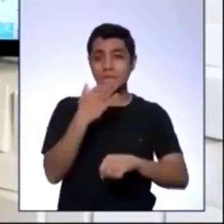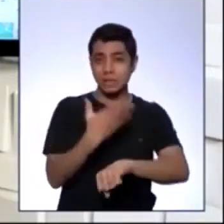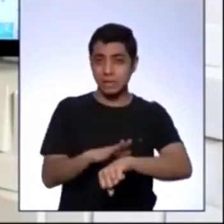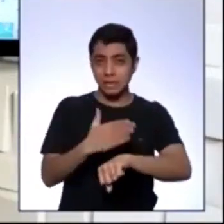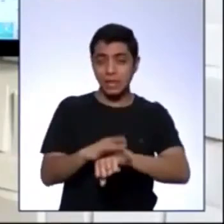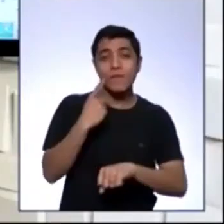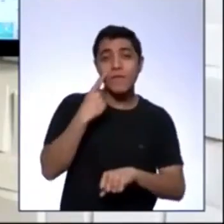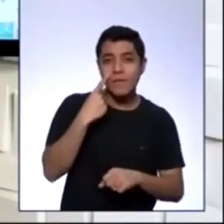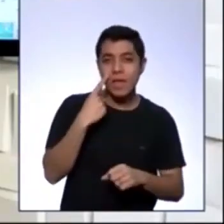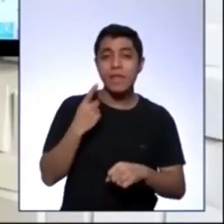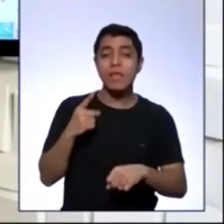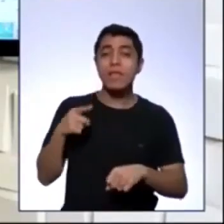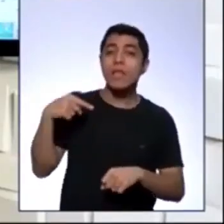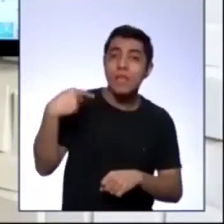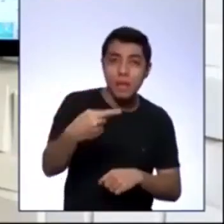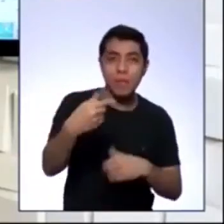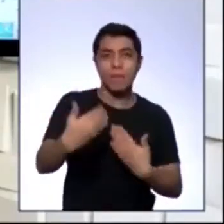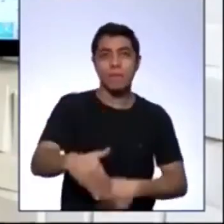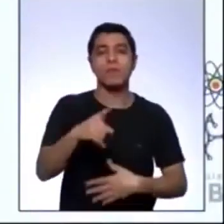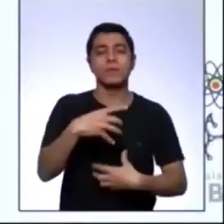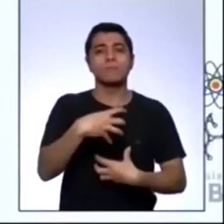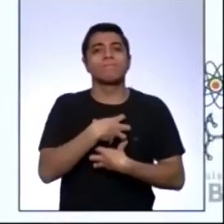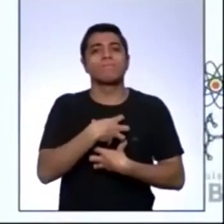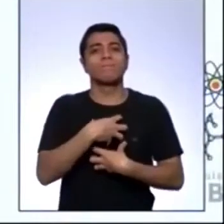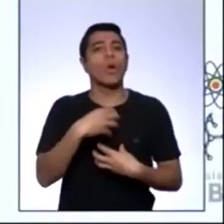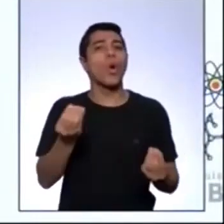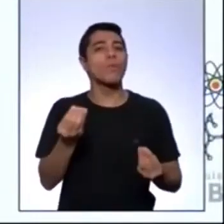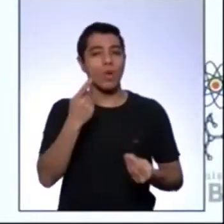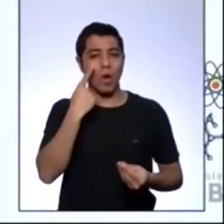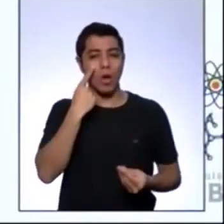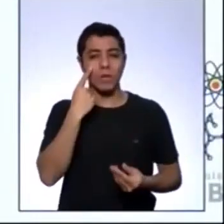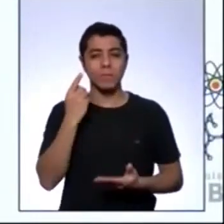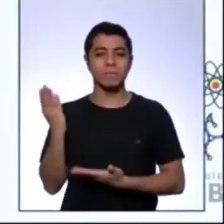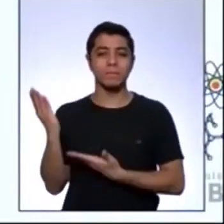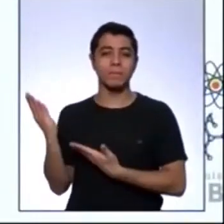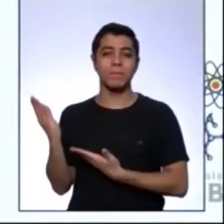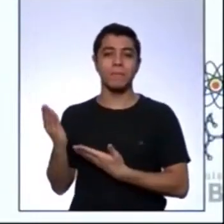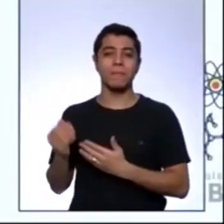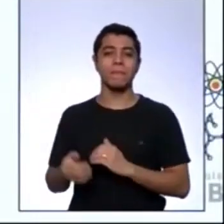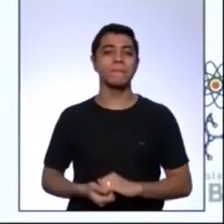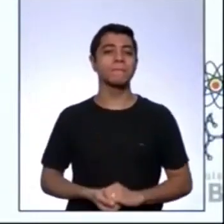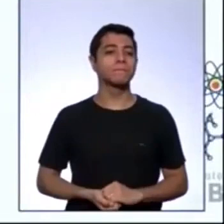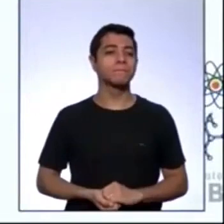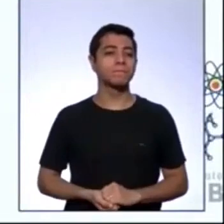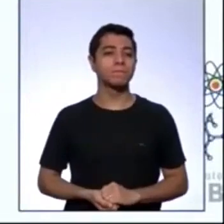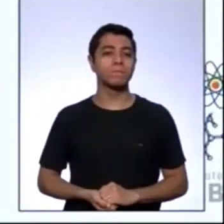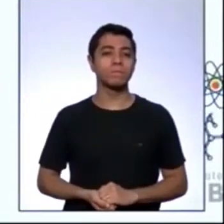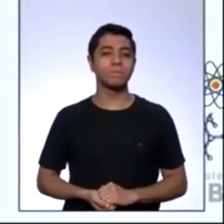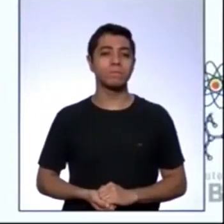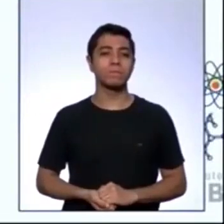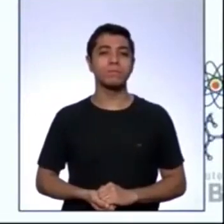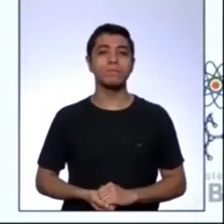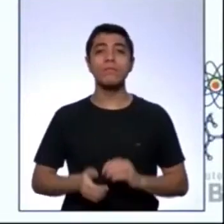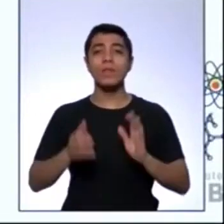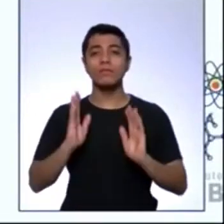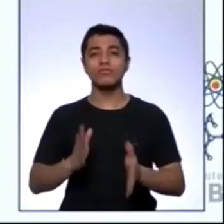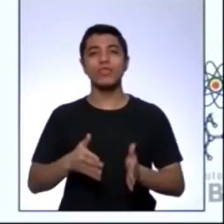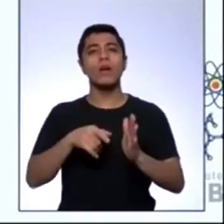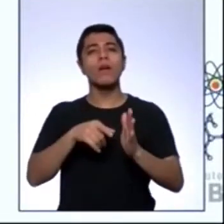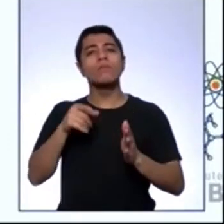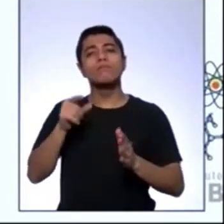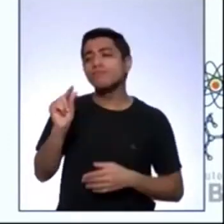tudo bem bom então vai começando uma pesquisa recente